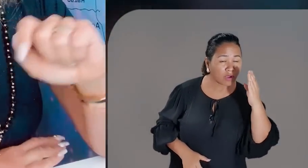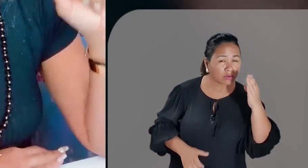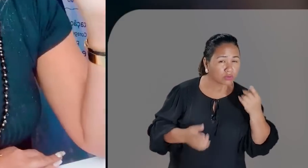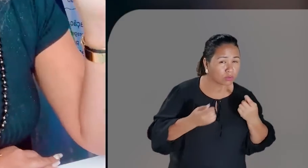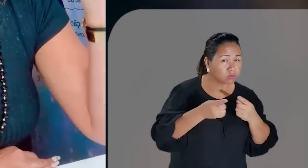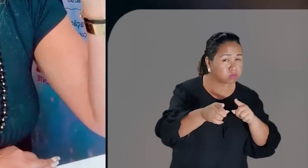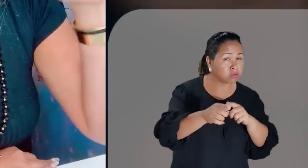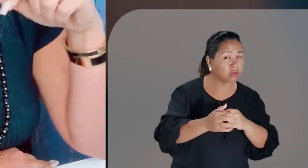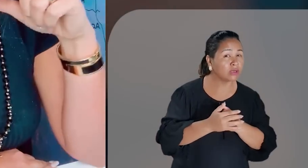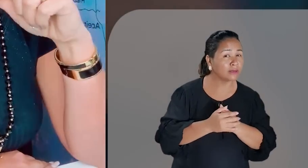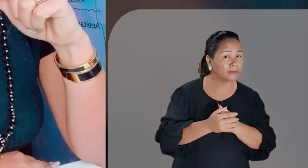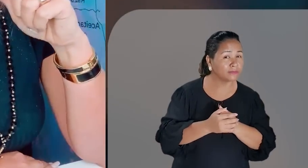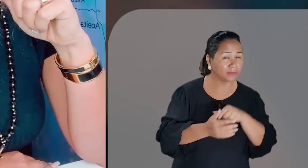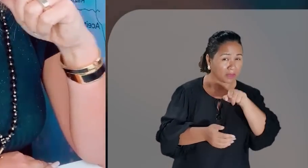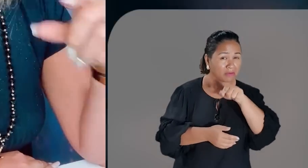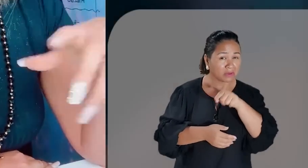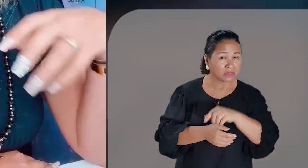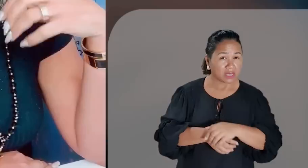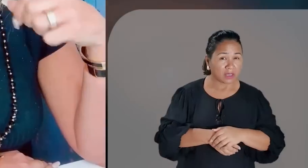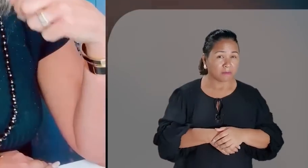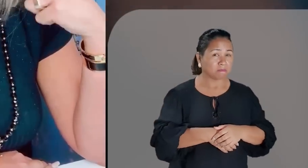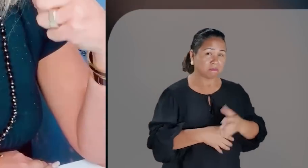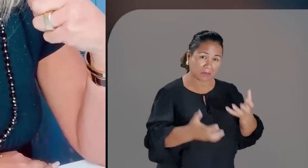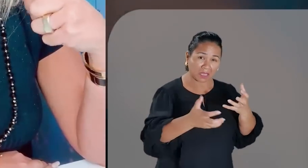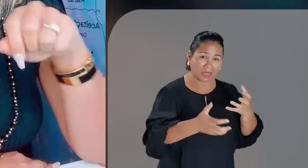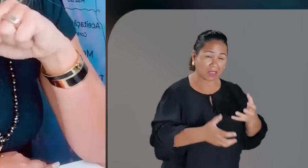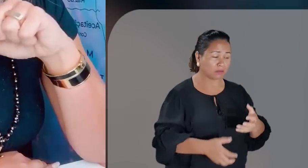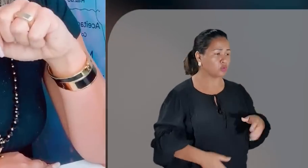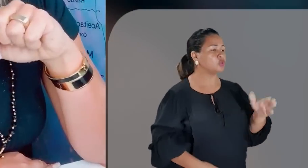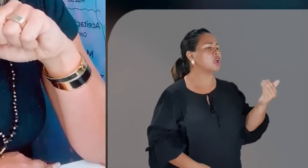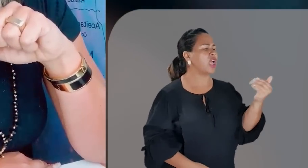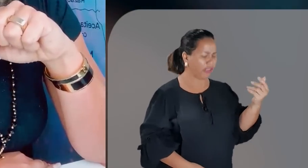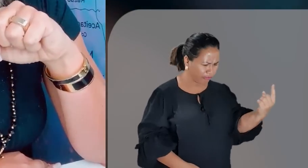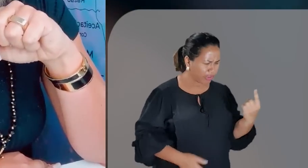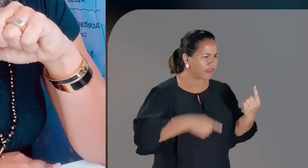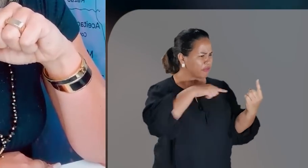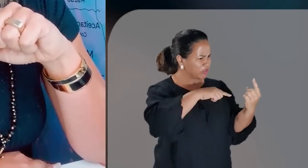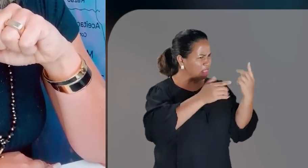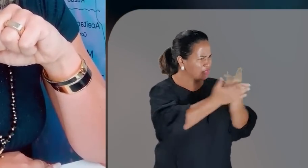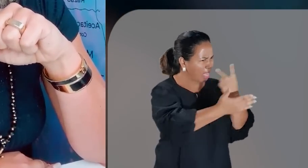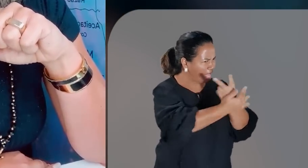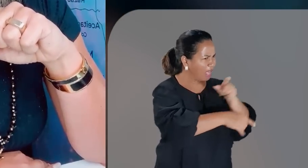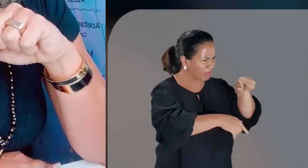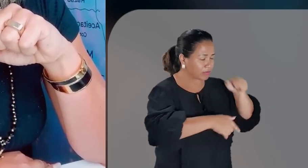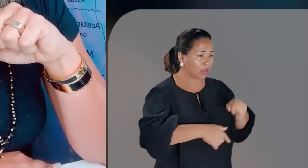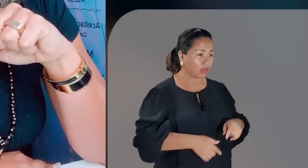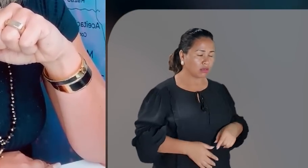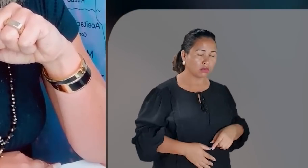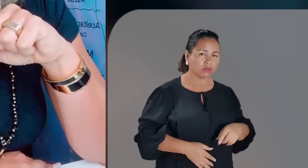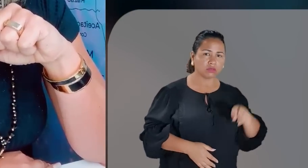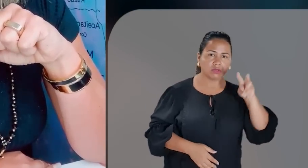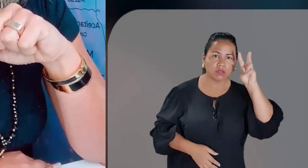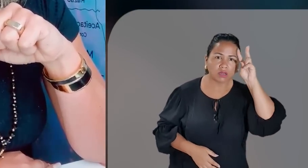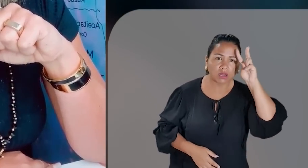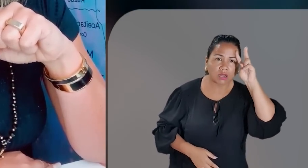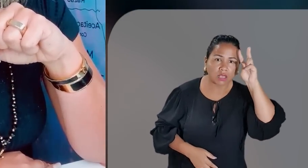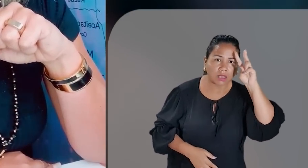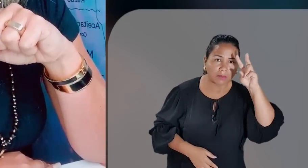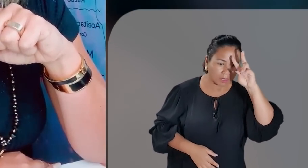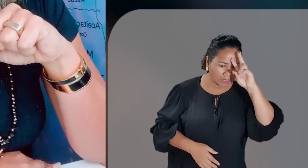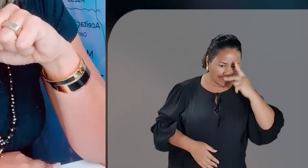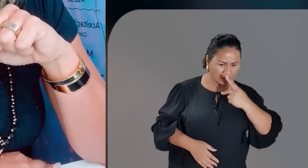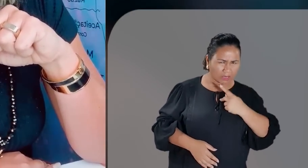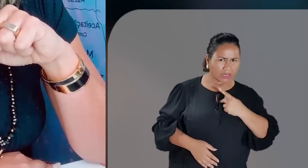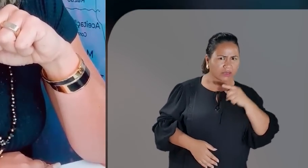teu filho te enganar e você abrir a boca para dar uma lição de moral nele, lembra que você é pior do que o teu filho